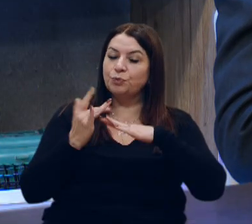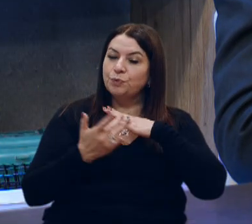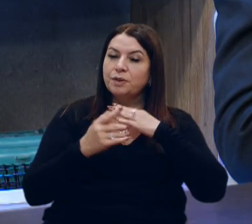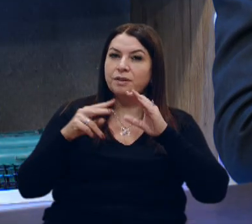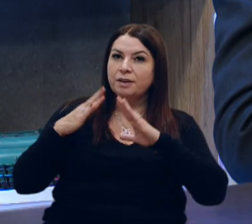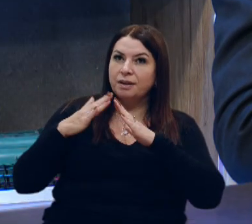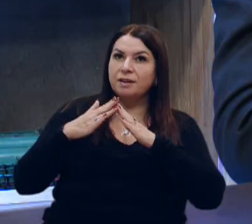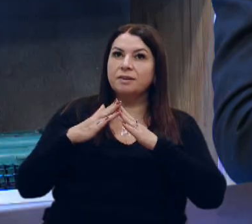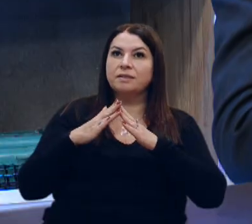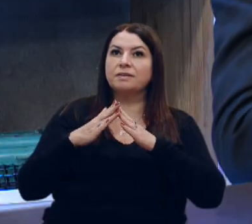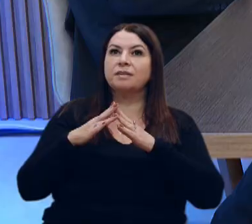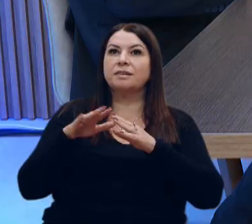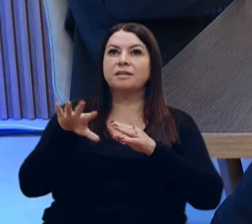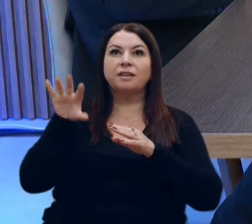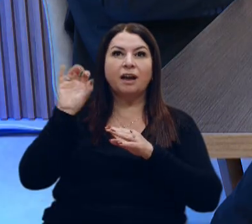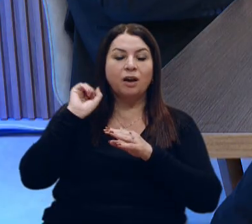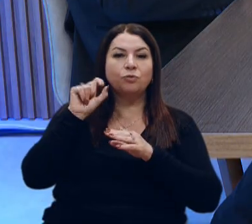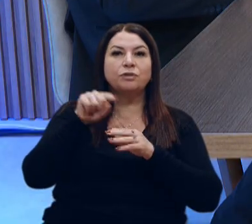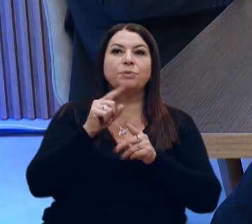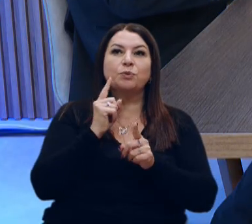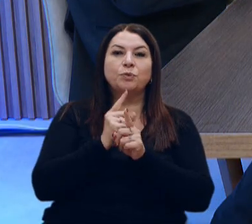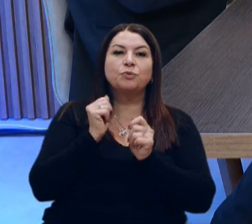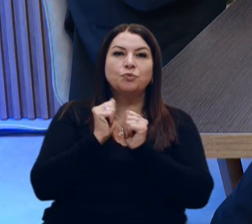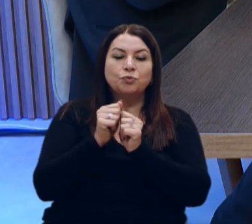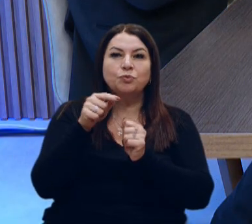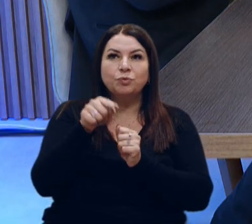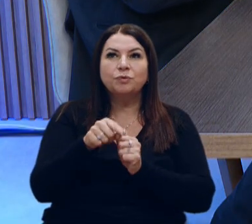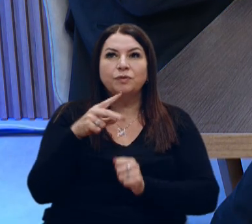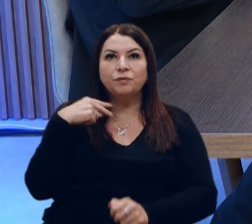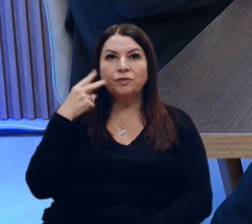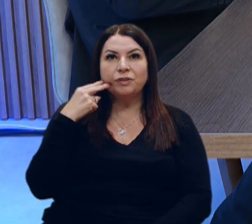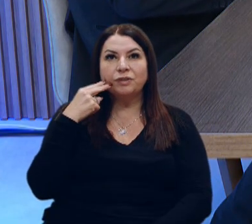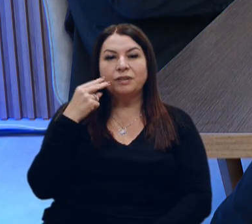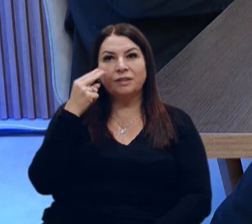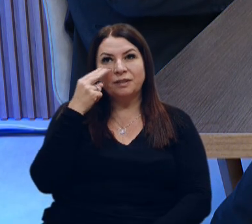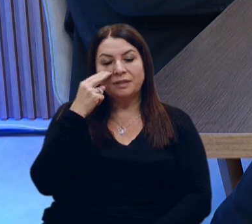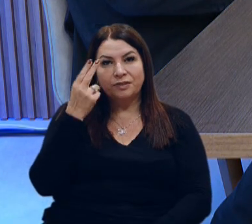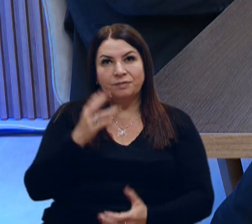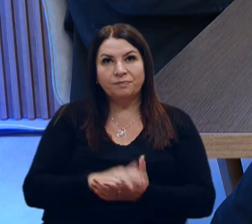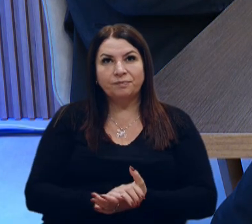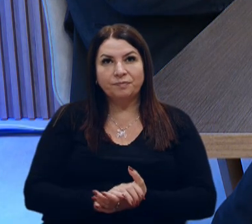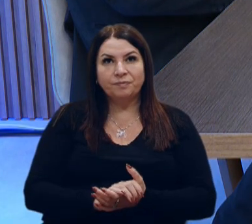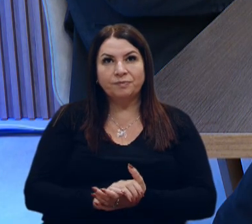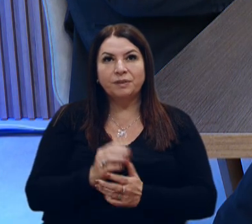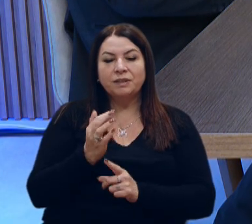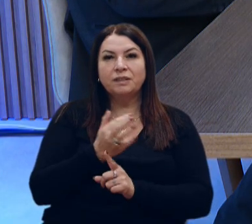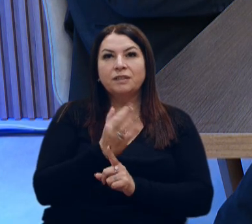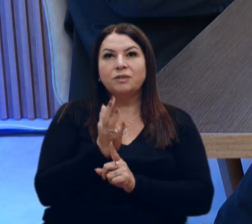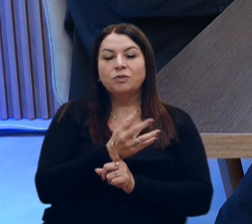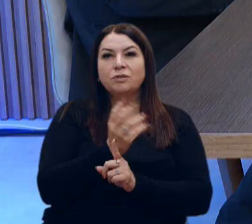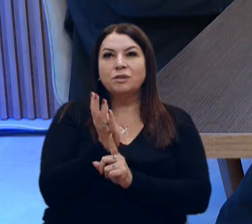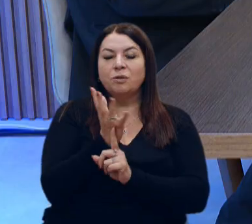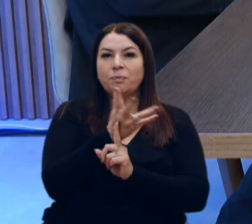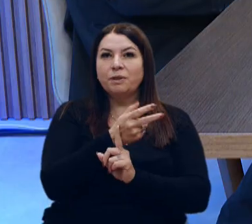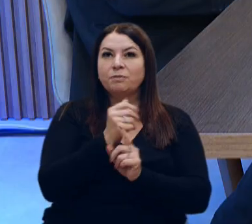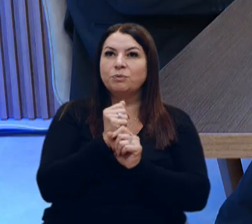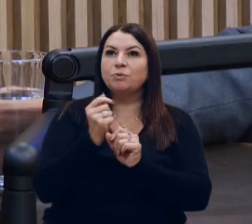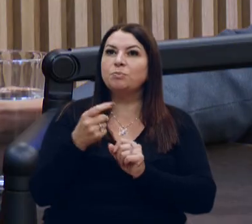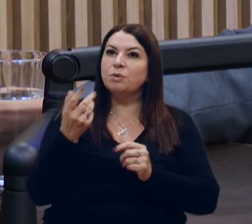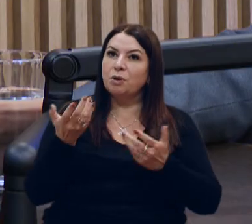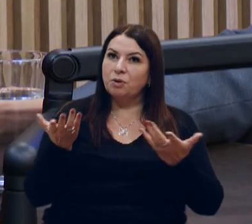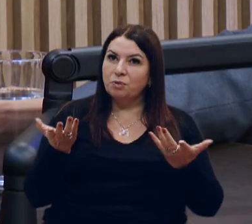casa, plataformas de áudio. Já se encontra aqui conosco o vereador Sandro Fantinel, do Republicanos. Uma honra,